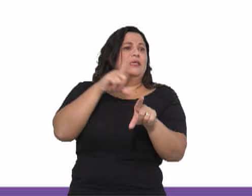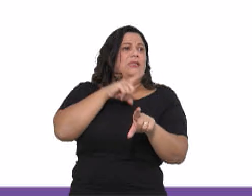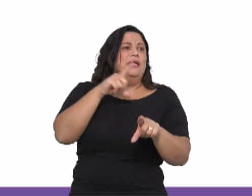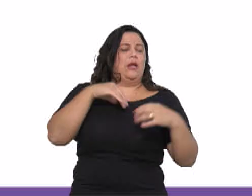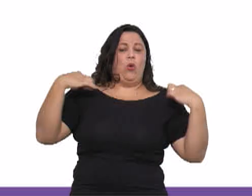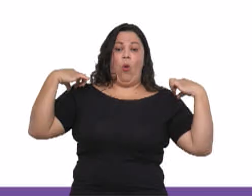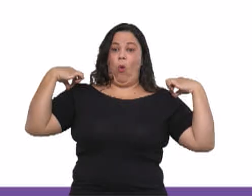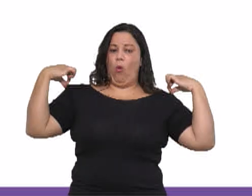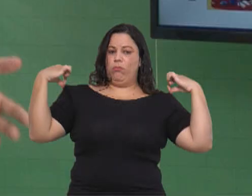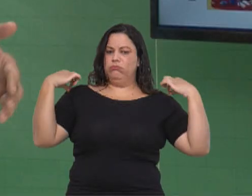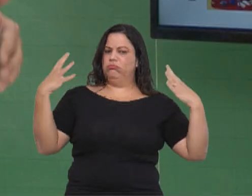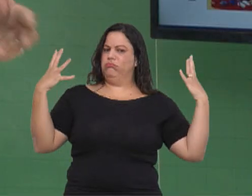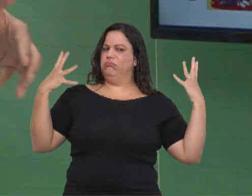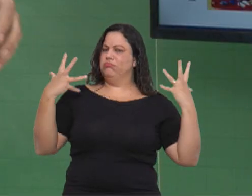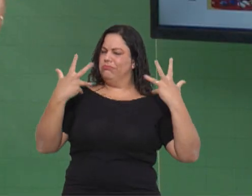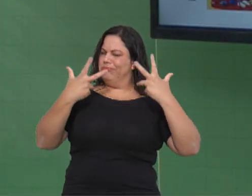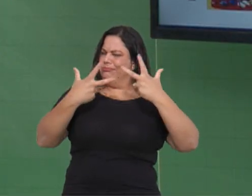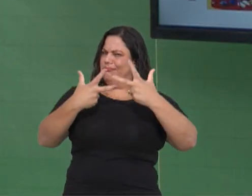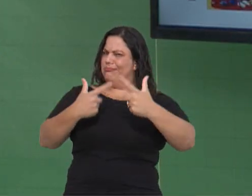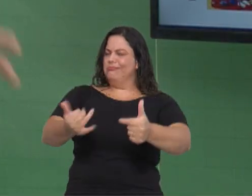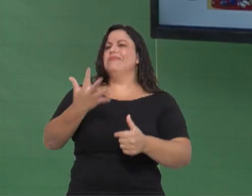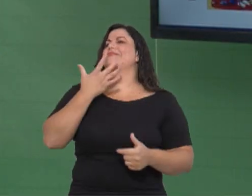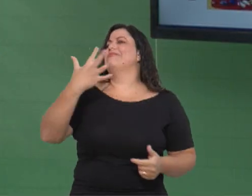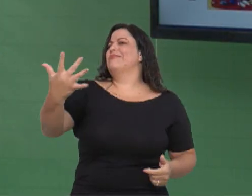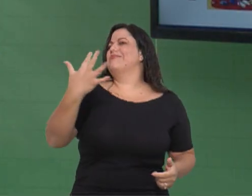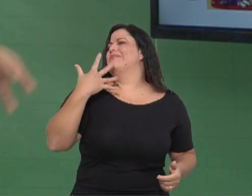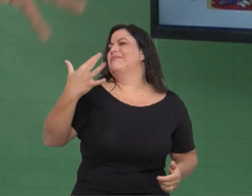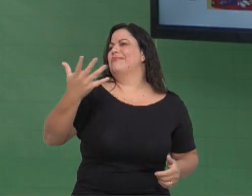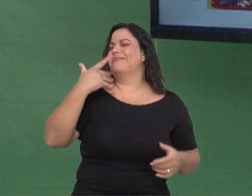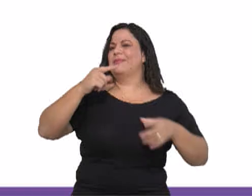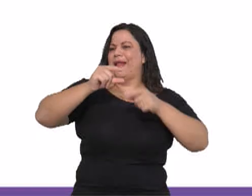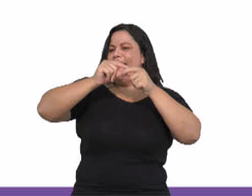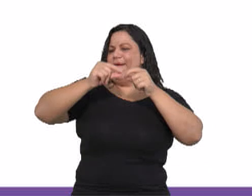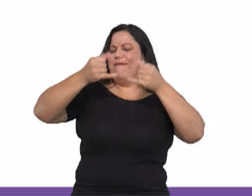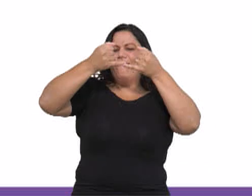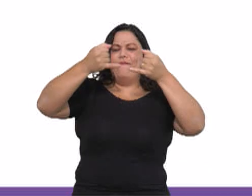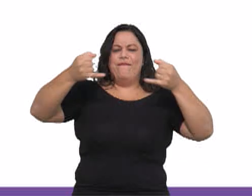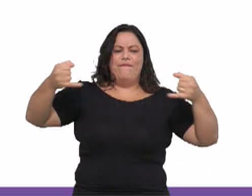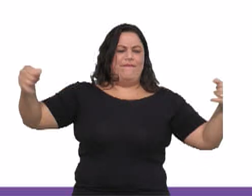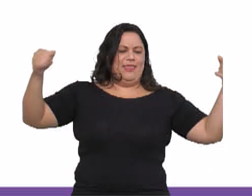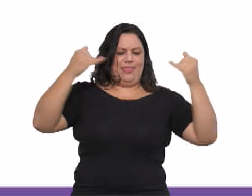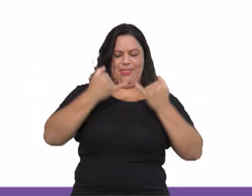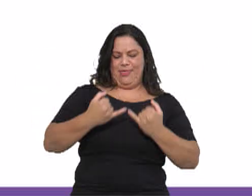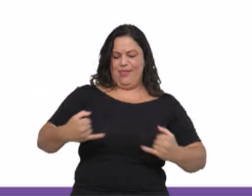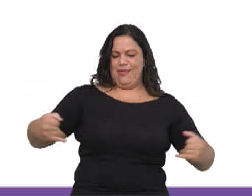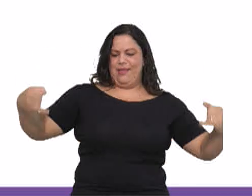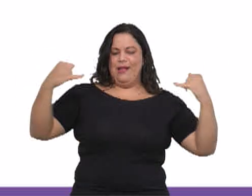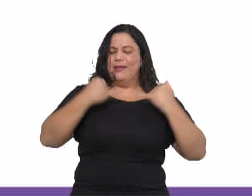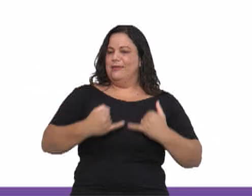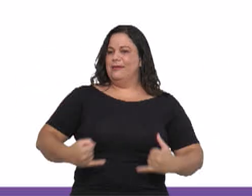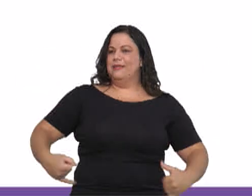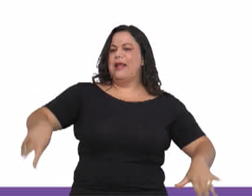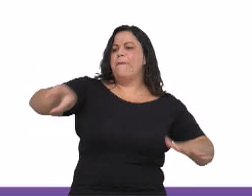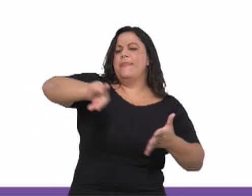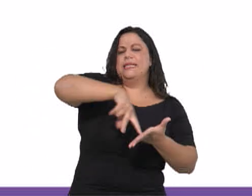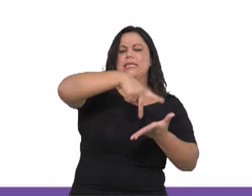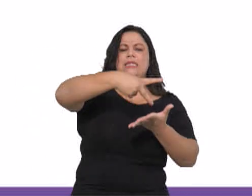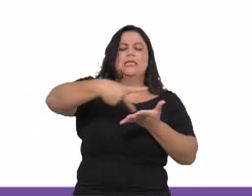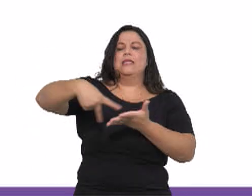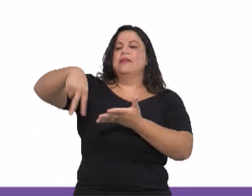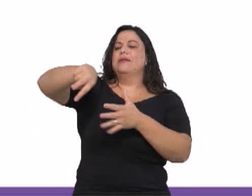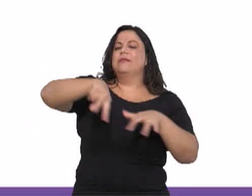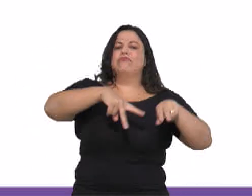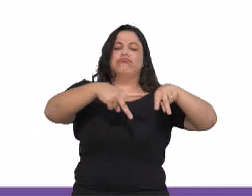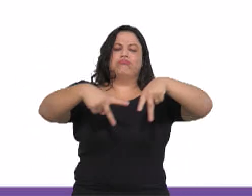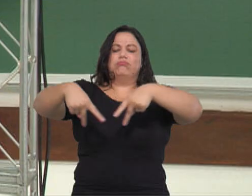roupas muito bonitas, coloridas, enriquecidas com fitas coloridas e adornos. Então é uma dança coreografada